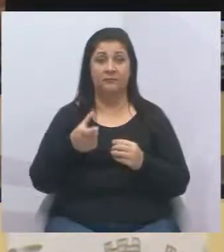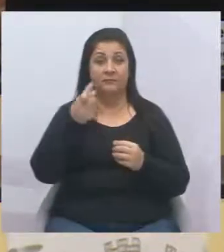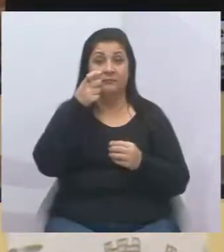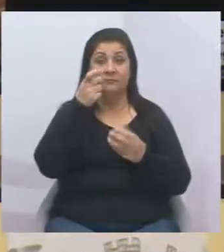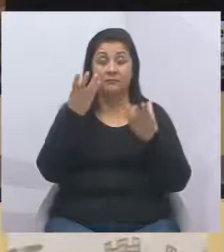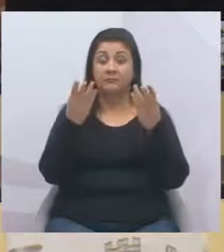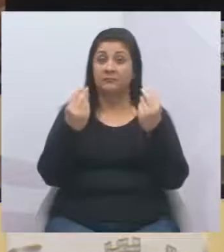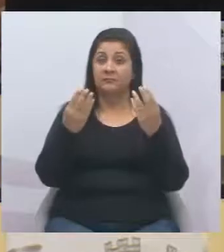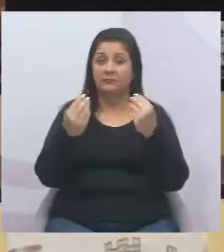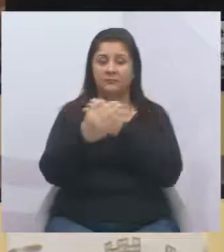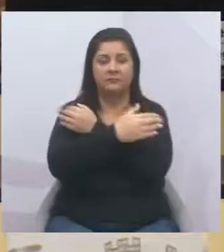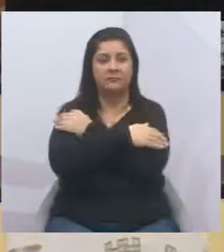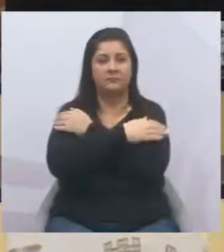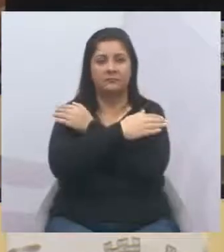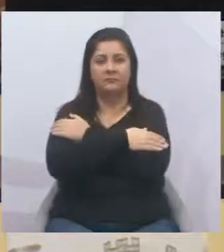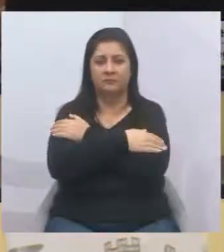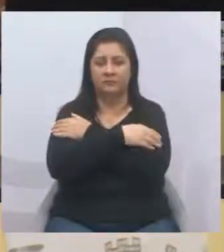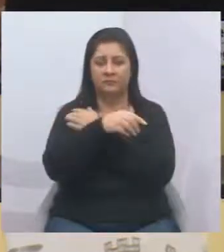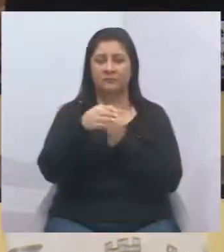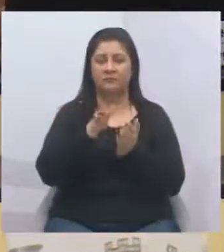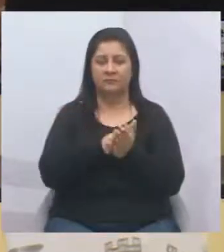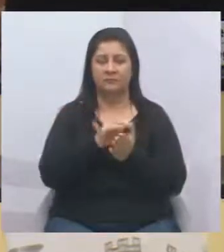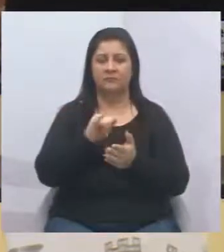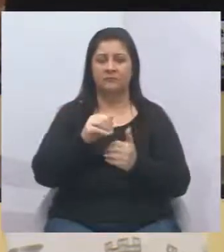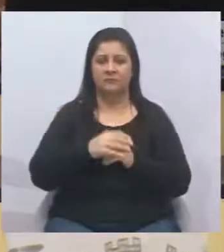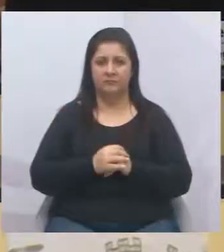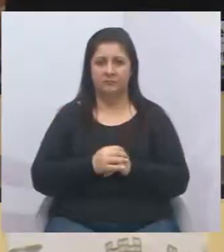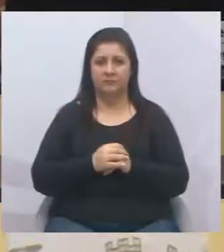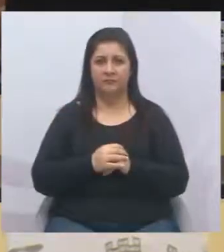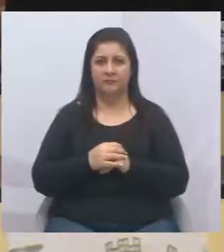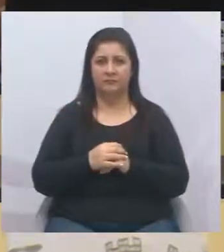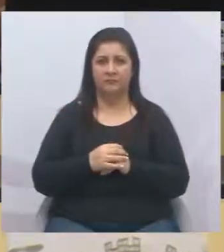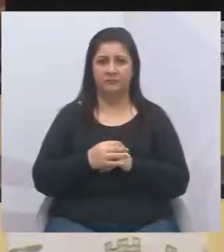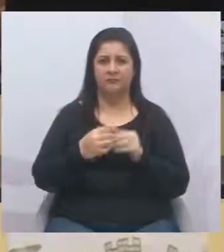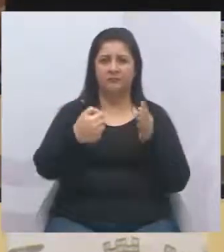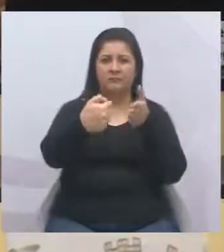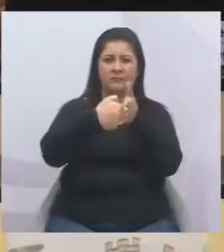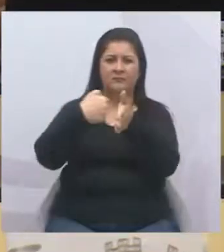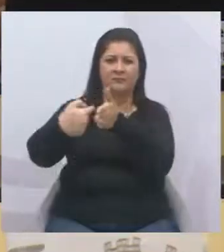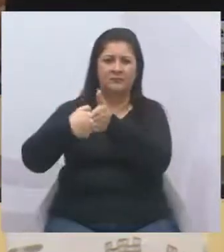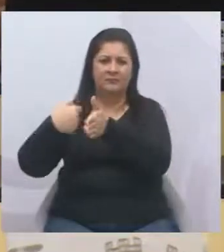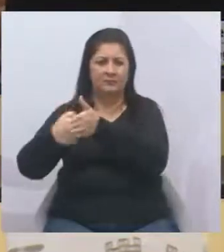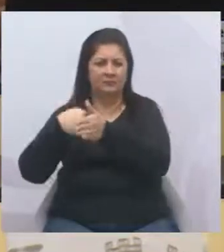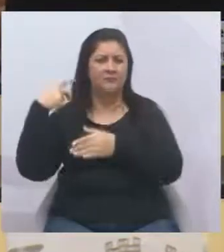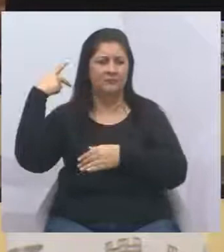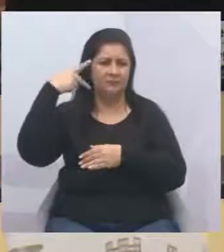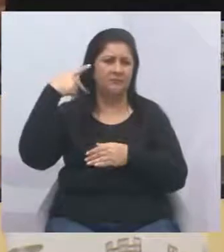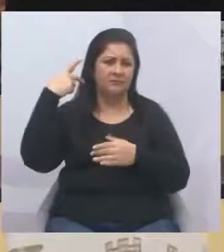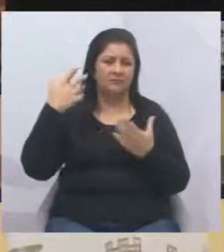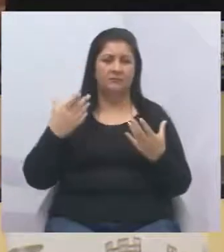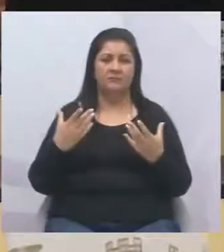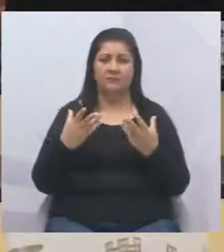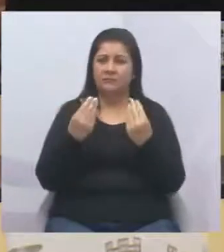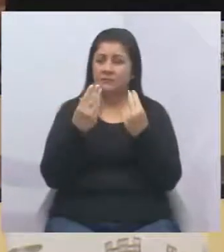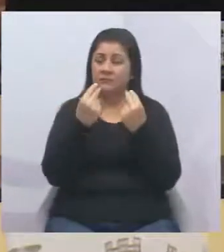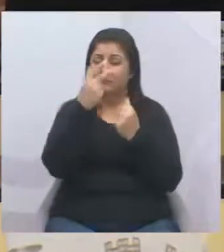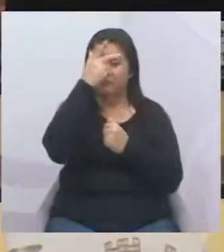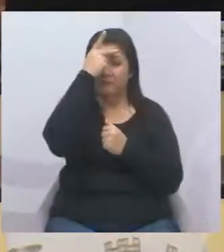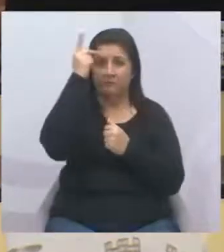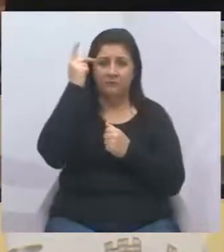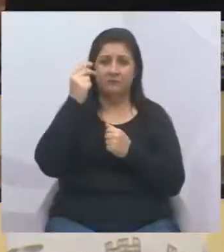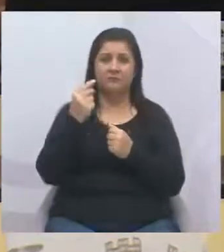no município de Jacareí, considerando que esse vereador tem sido perguntado por muitos munícipes sobre vaga